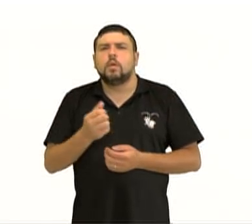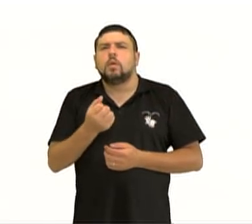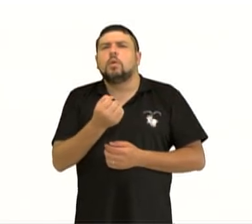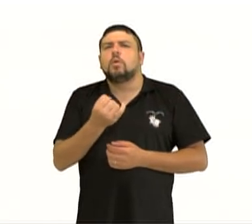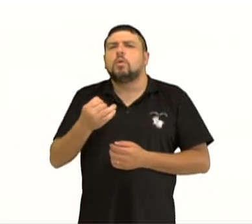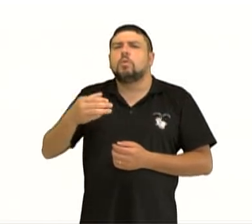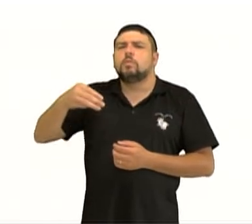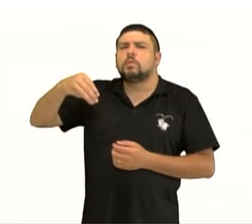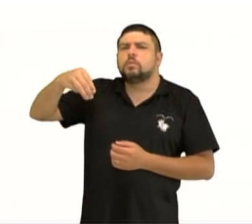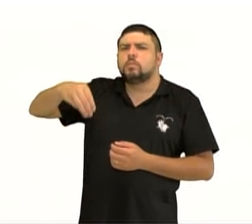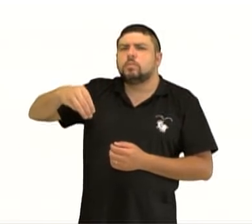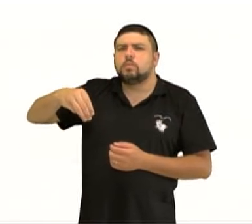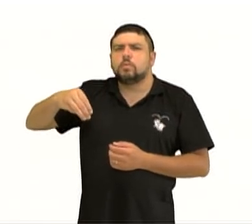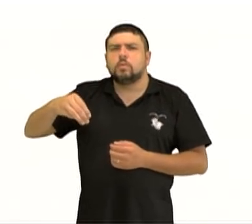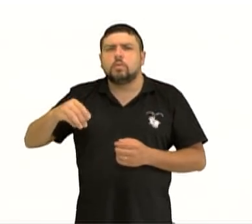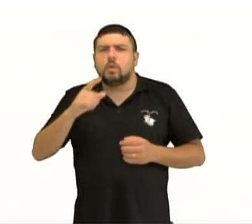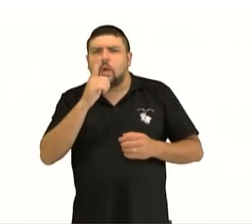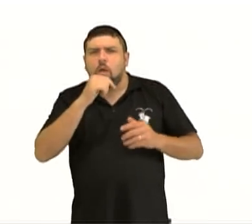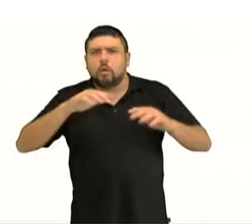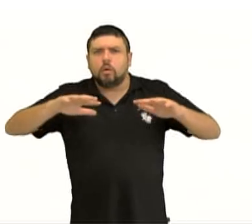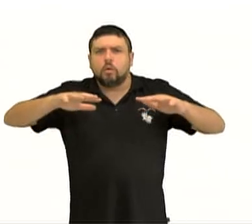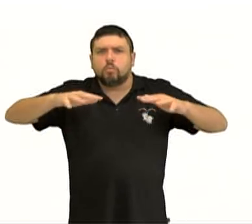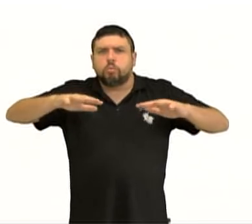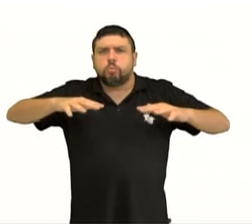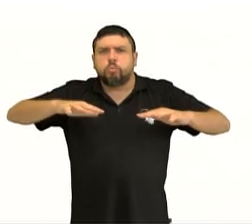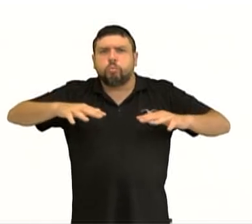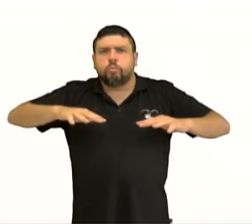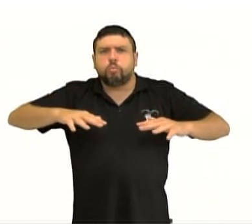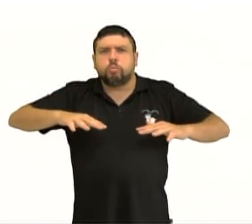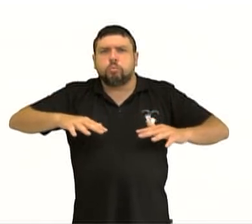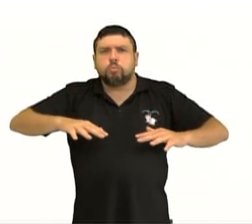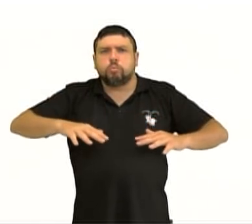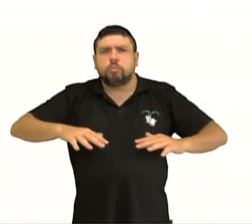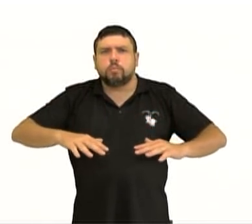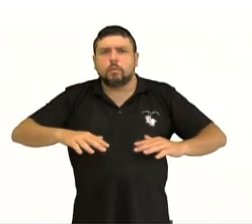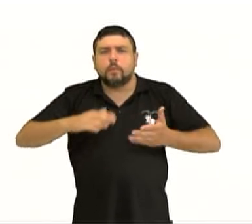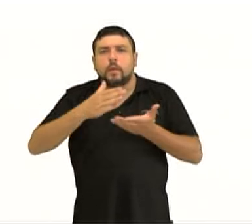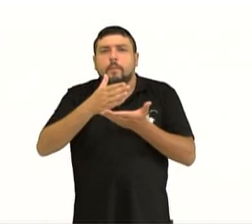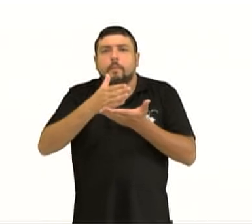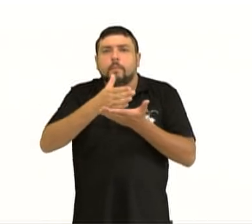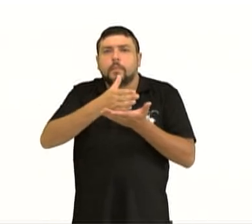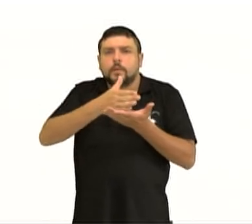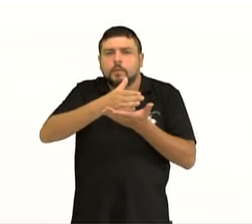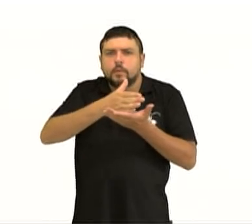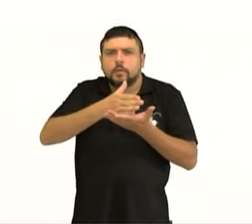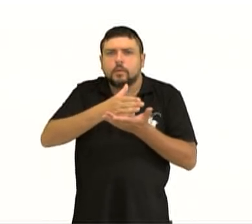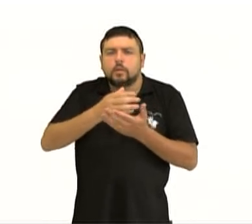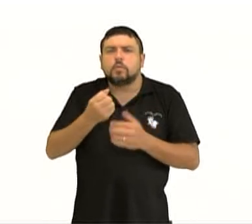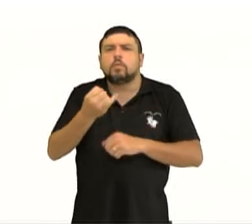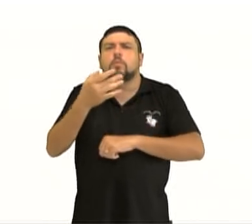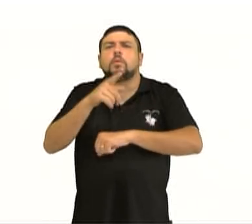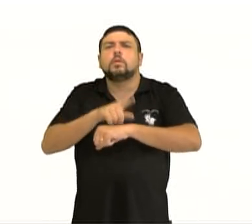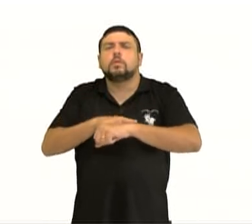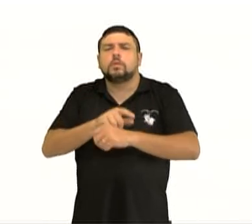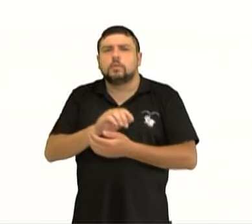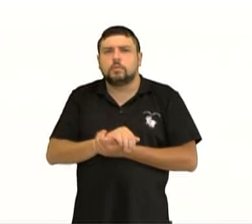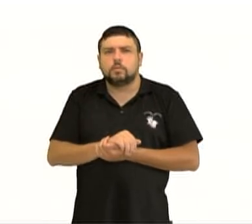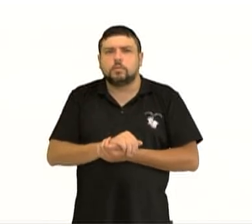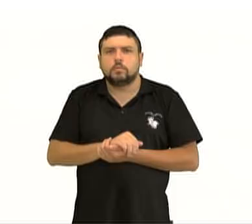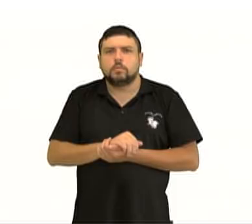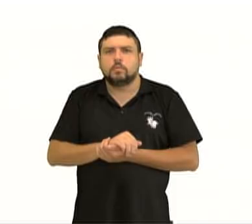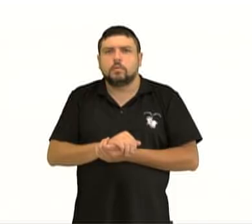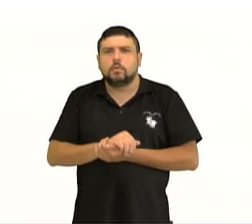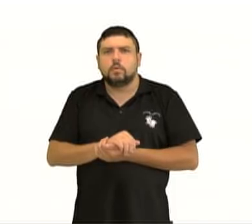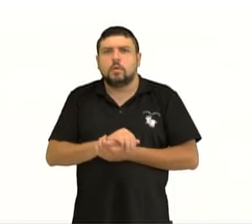que o volume de água existente no reservatório caísse pela metade? Em quanto tempo o reservatório